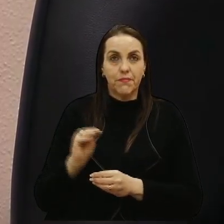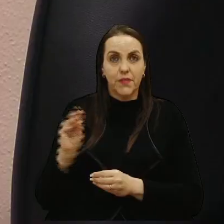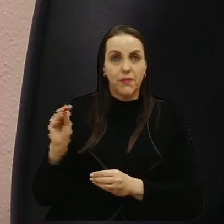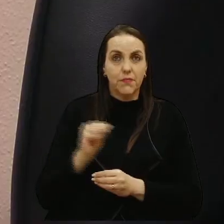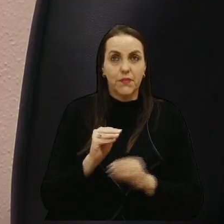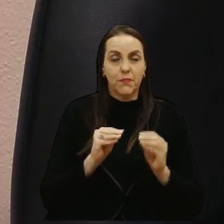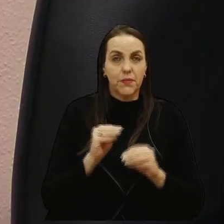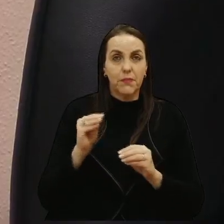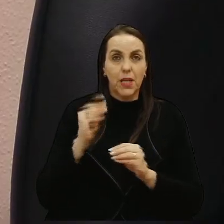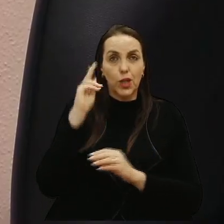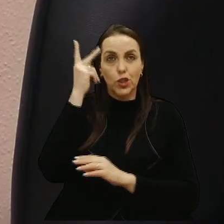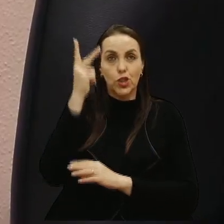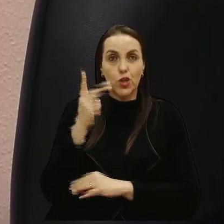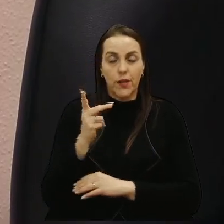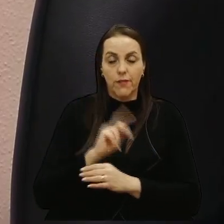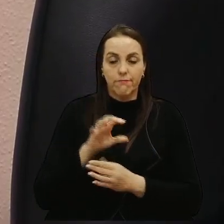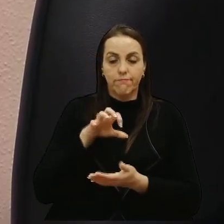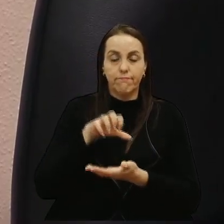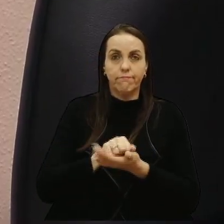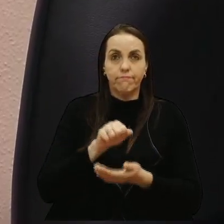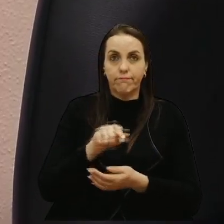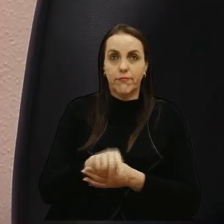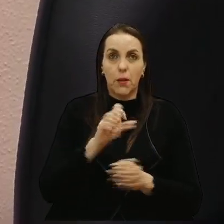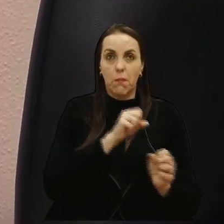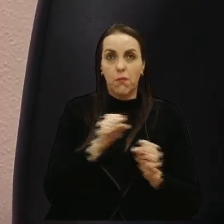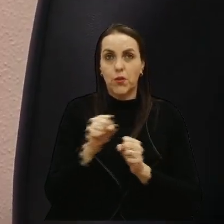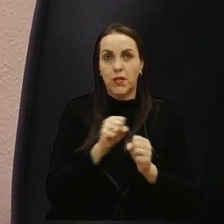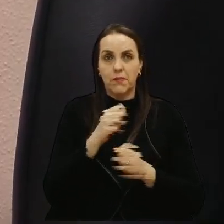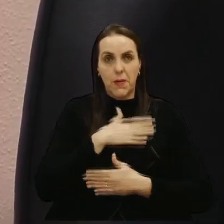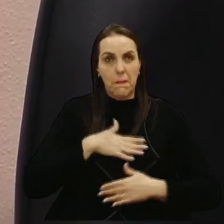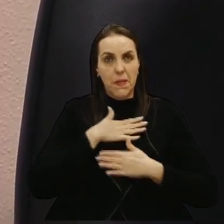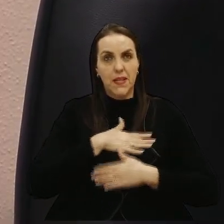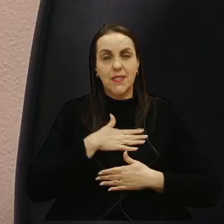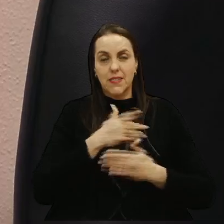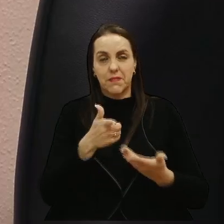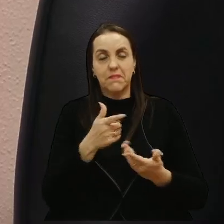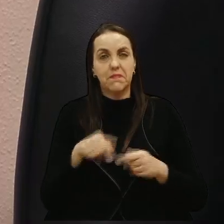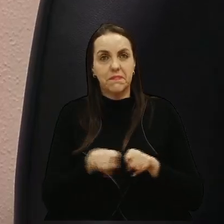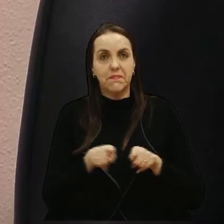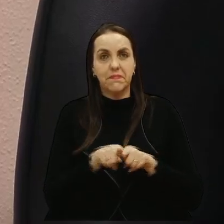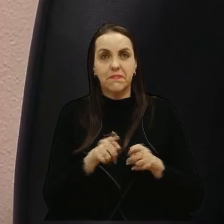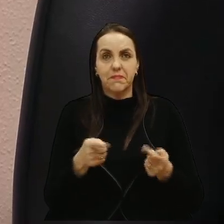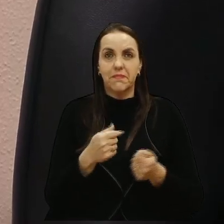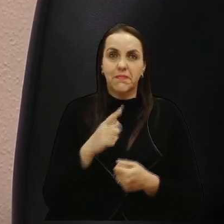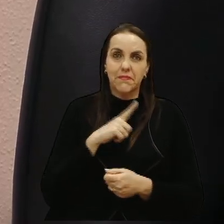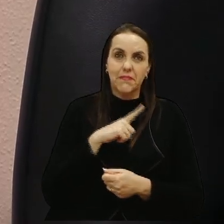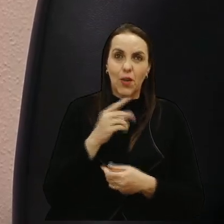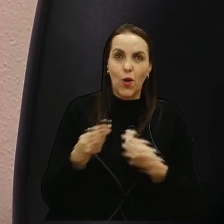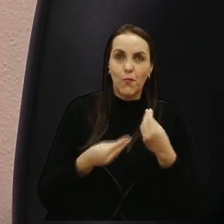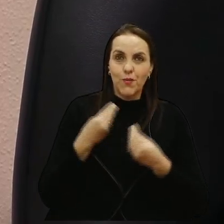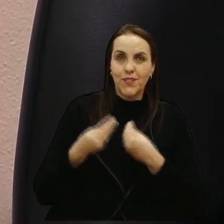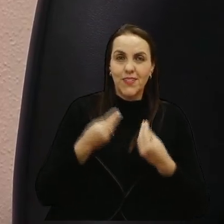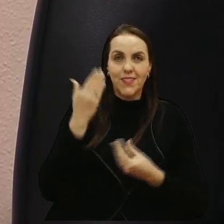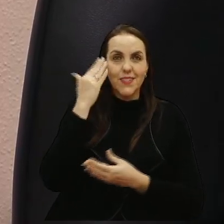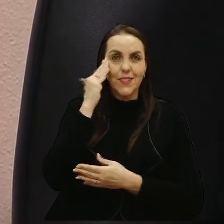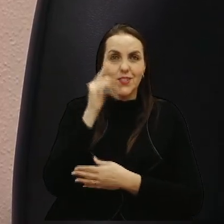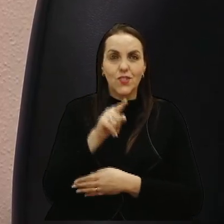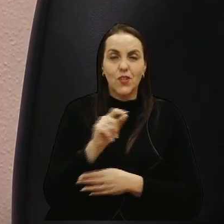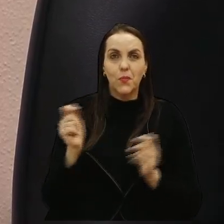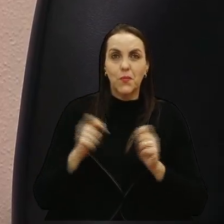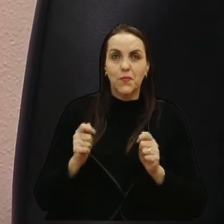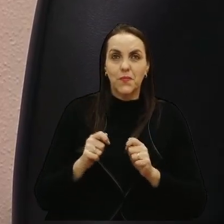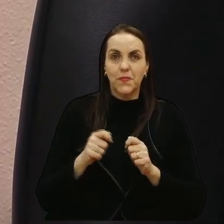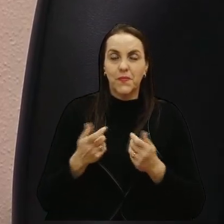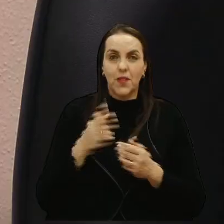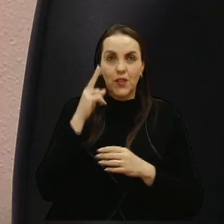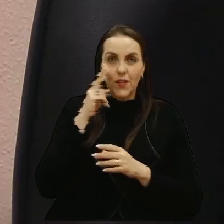que historicamente não ocuparam os espaços de poder. É um prazer enorme, tenho certeza, eu me sinto assim também, entendo como o senhor se sente, estarmos aqui podendo trazer um pouco da